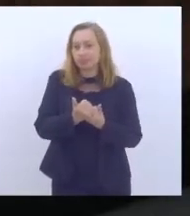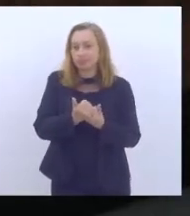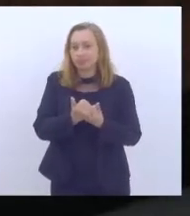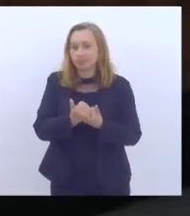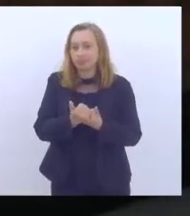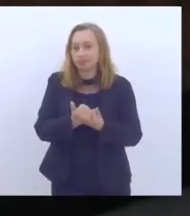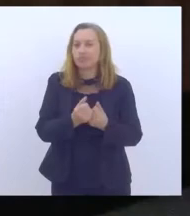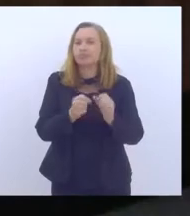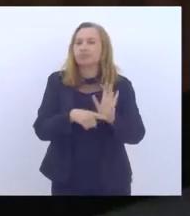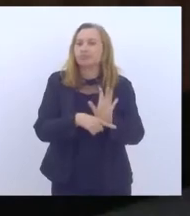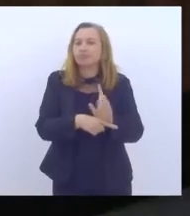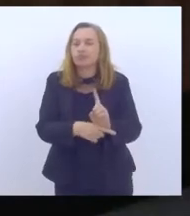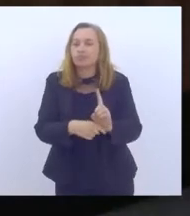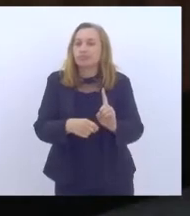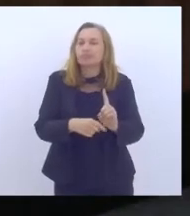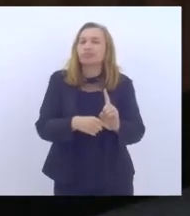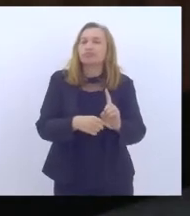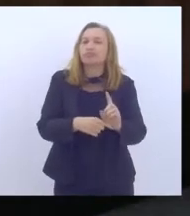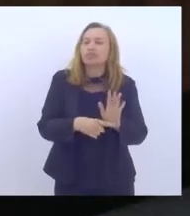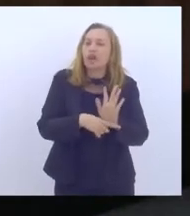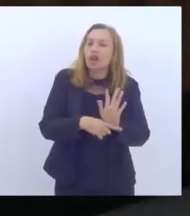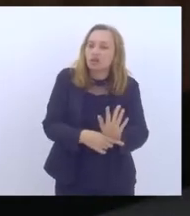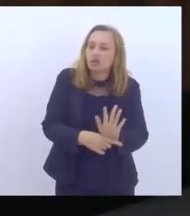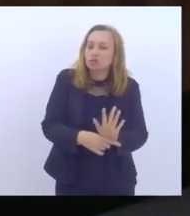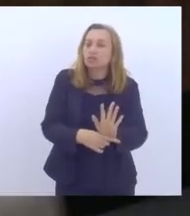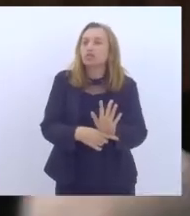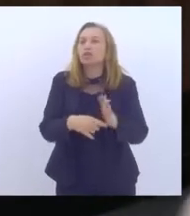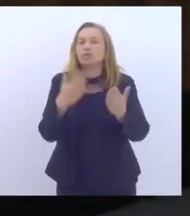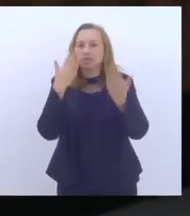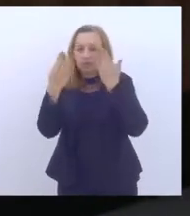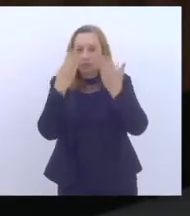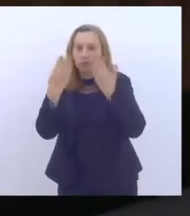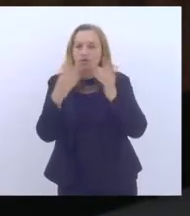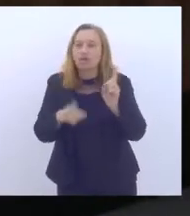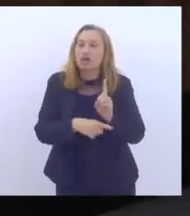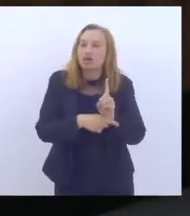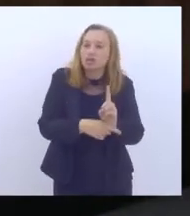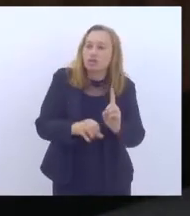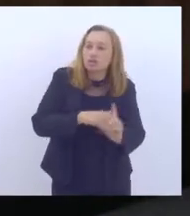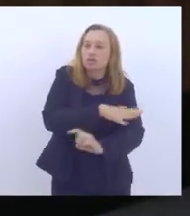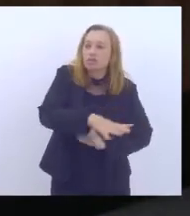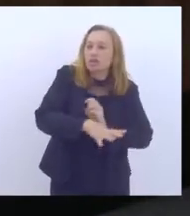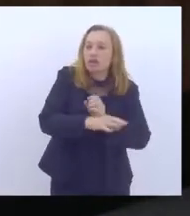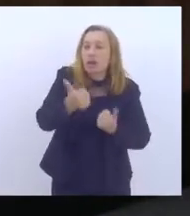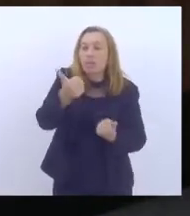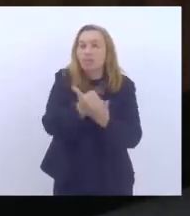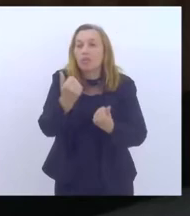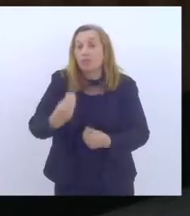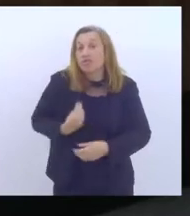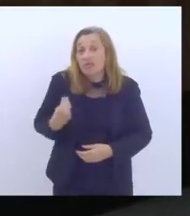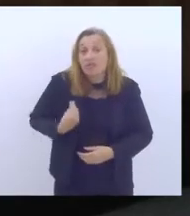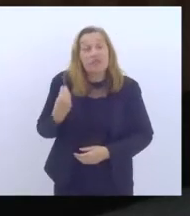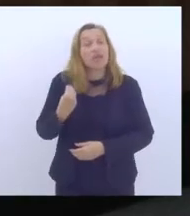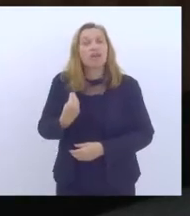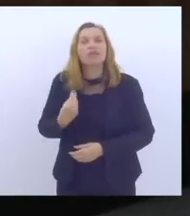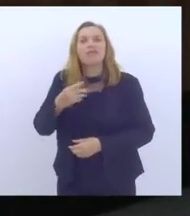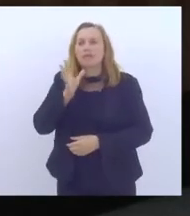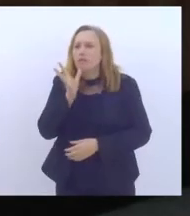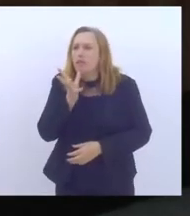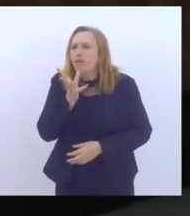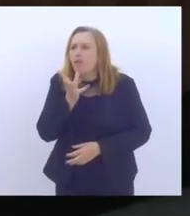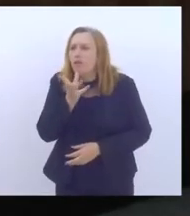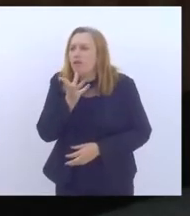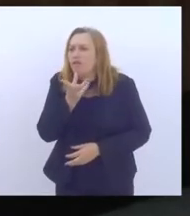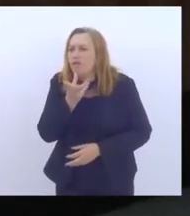a assistência psicológica social apoio para as crianças apoio para viver exato até uma hora